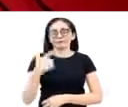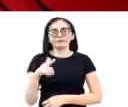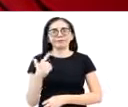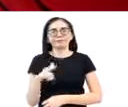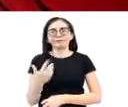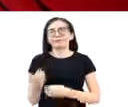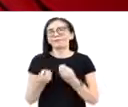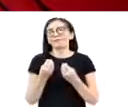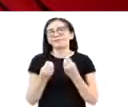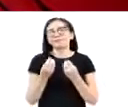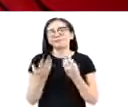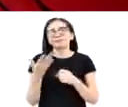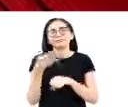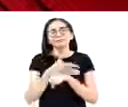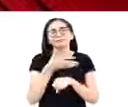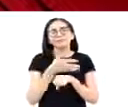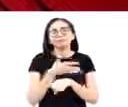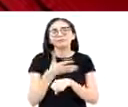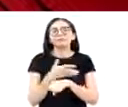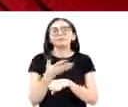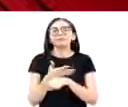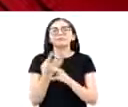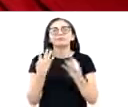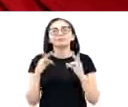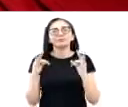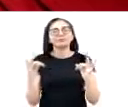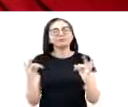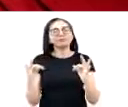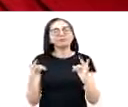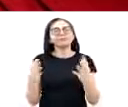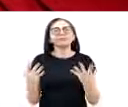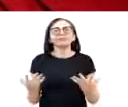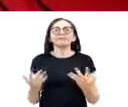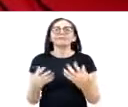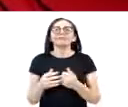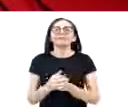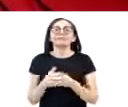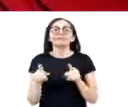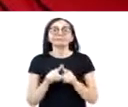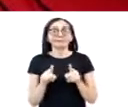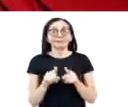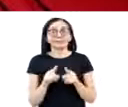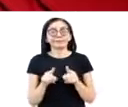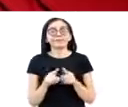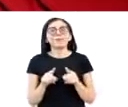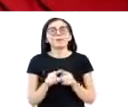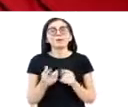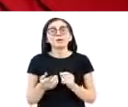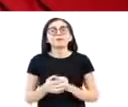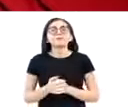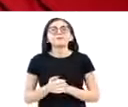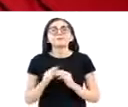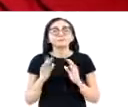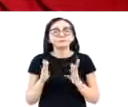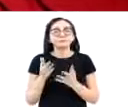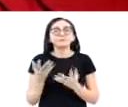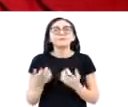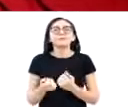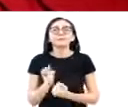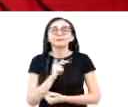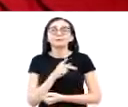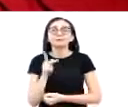têm condições de ter acesso às tecnologias. Também ficou bem provável que os